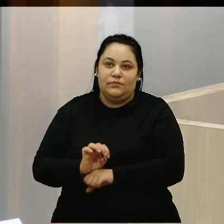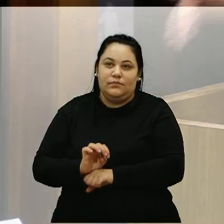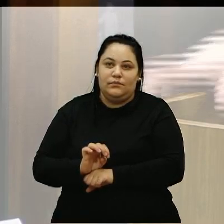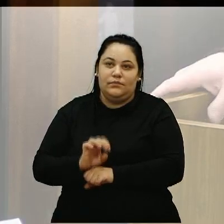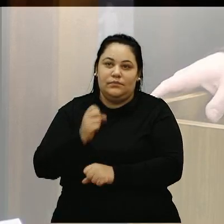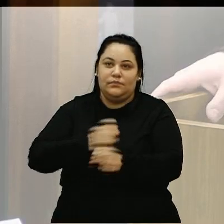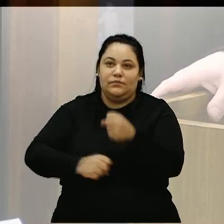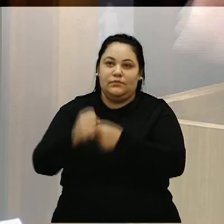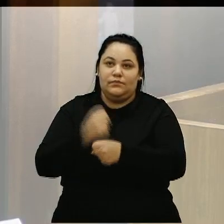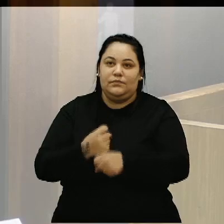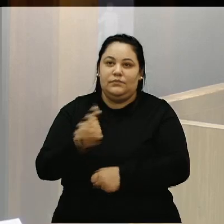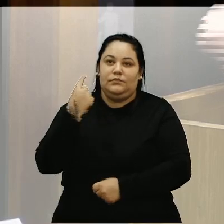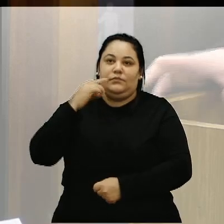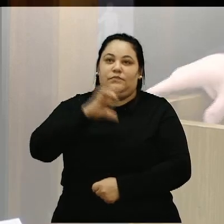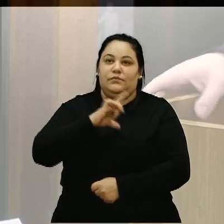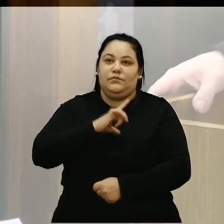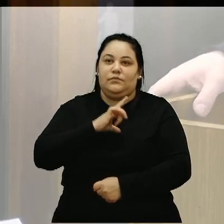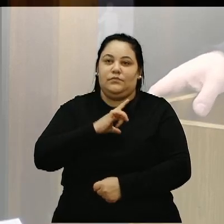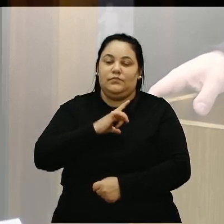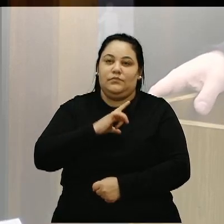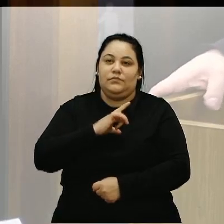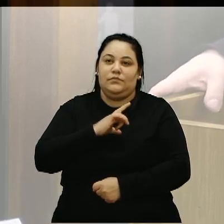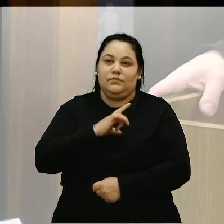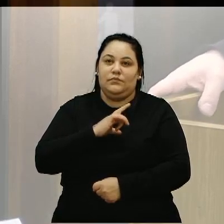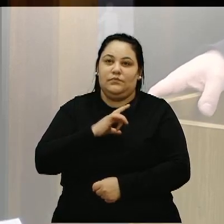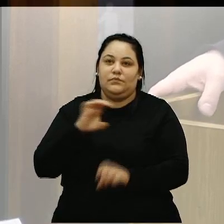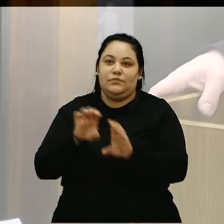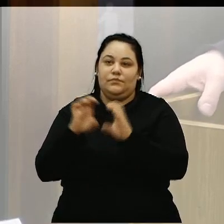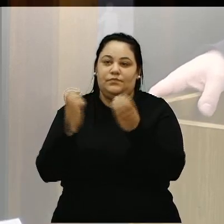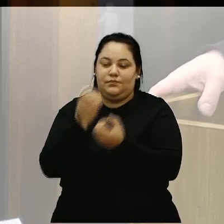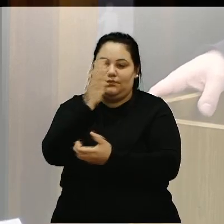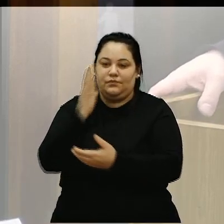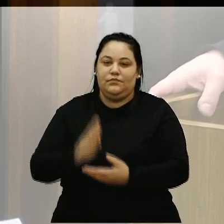Ano passado, eu estive no Congresso Nacional das Guardas Municipais.